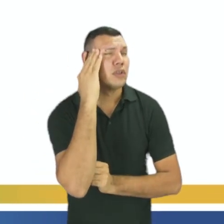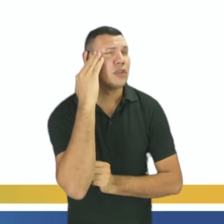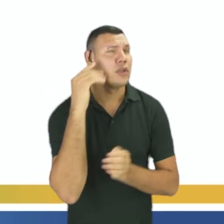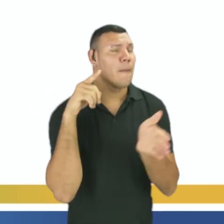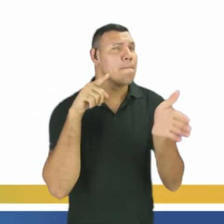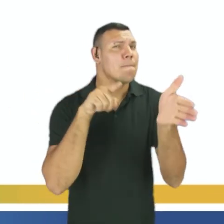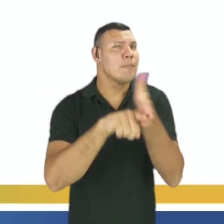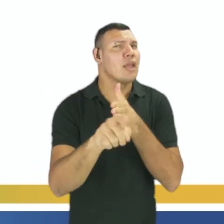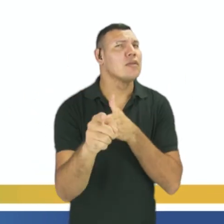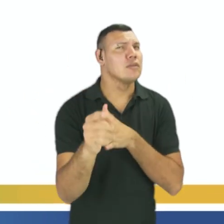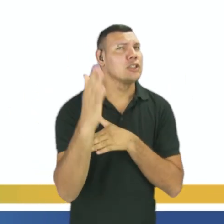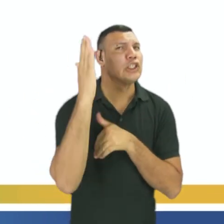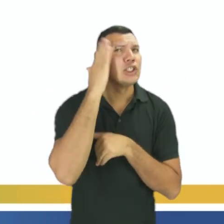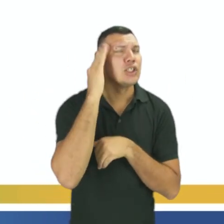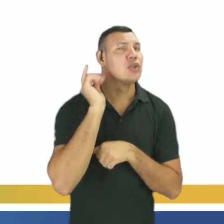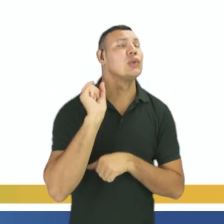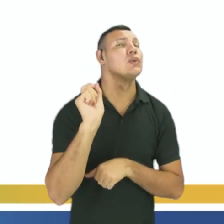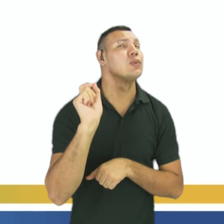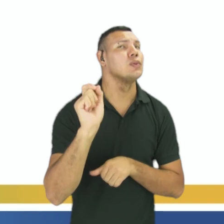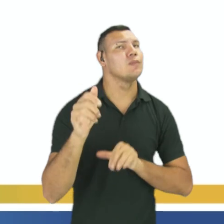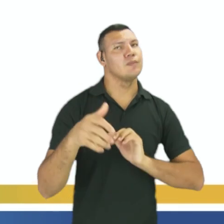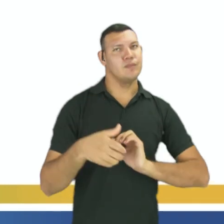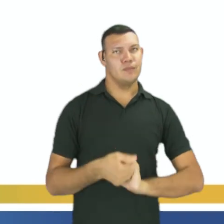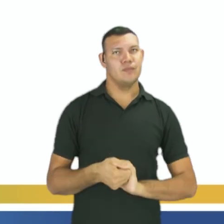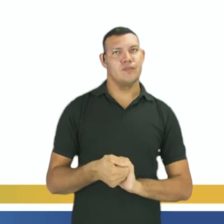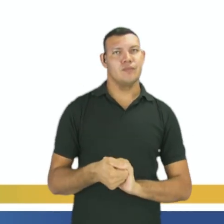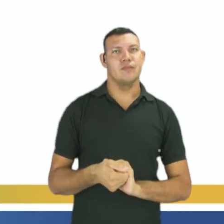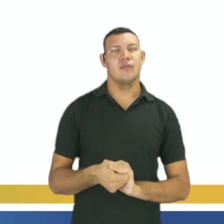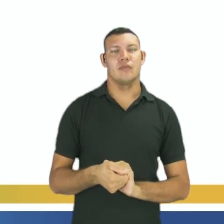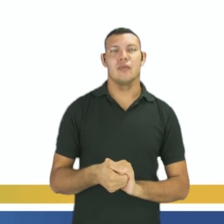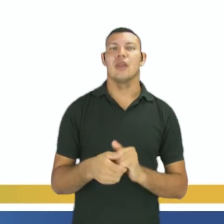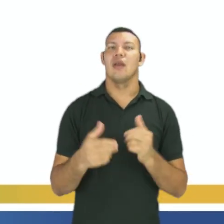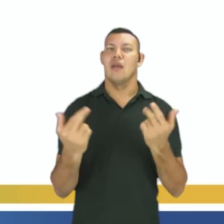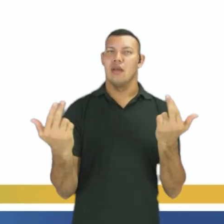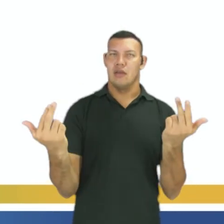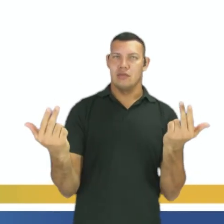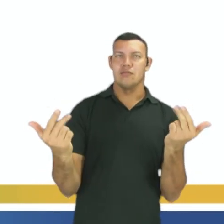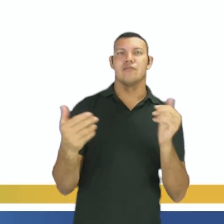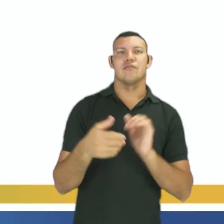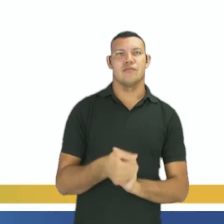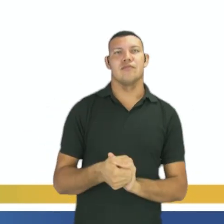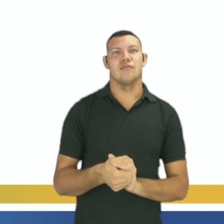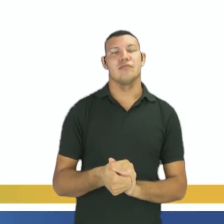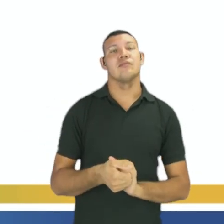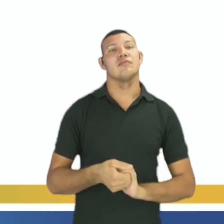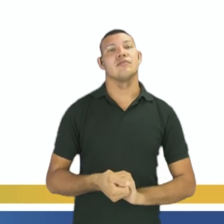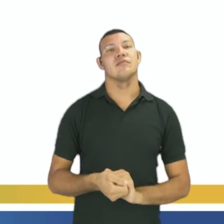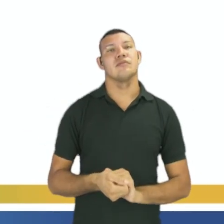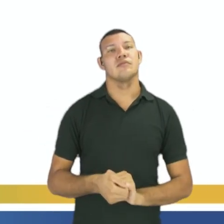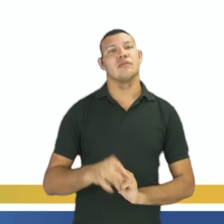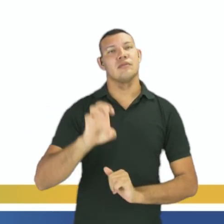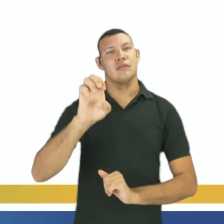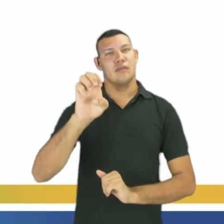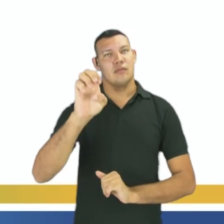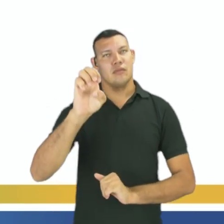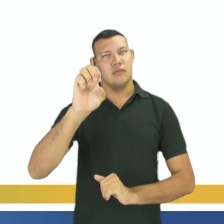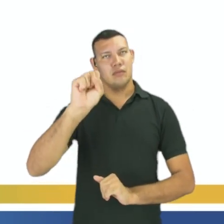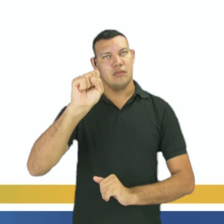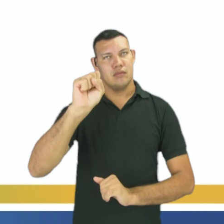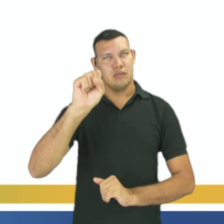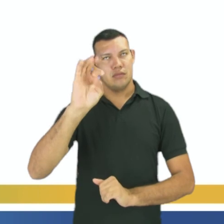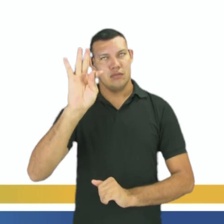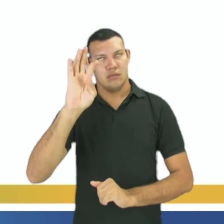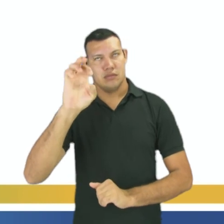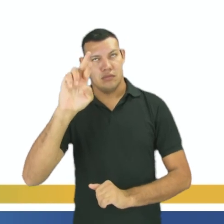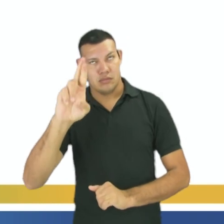querem na questão. Então, ele está falando que ele quer, respectivamente, é na mesma ordem. Ele quer um ésteres e